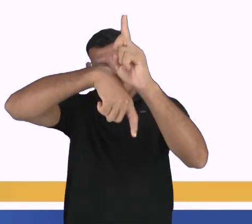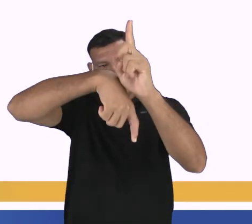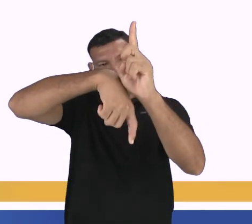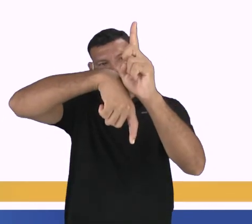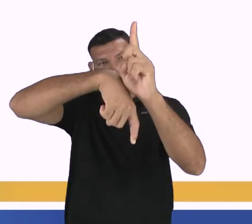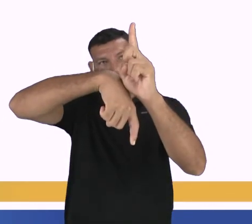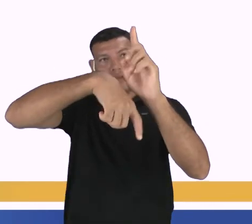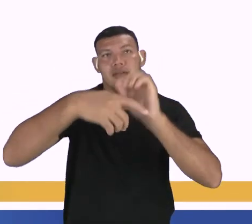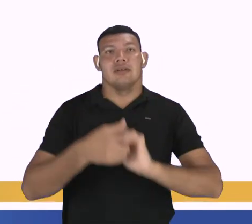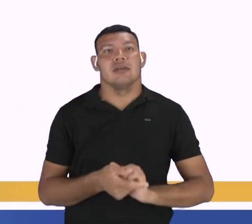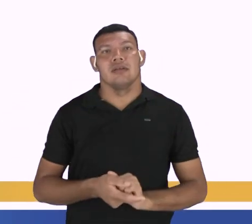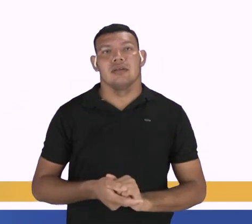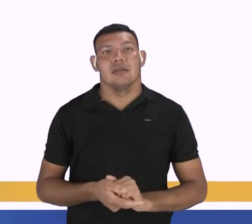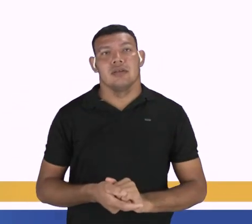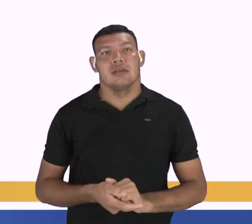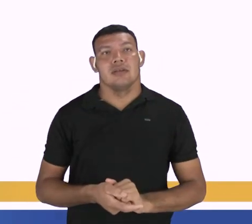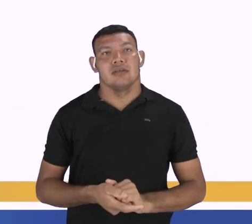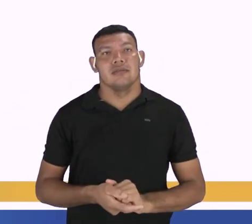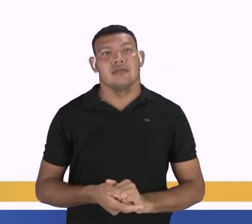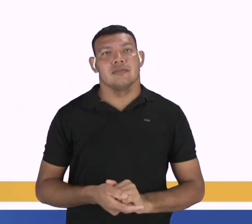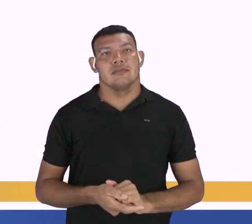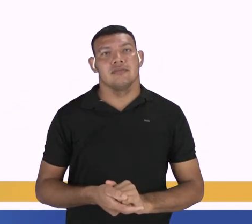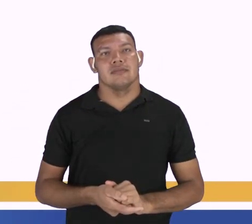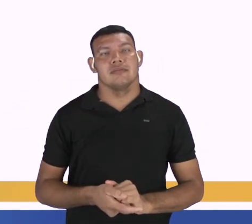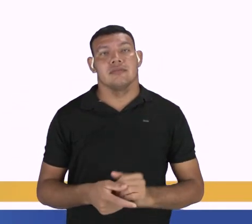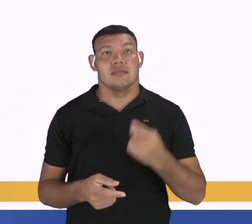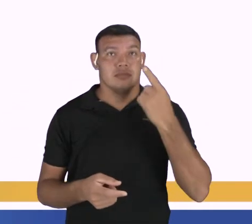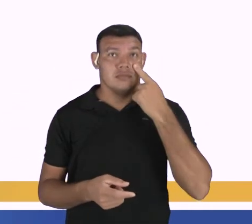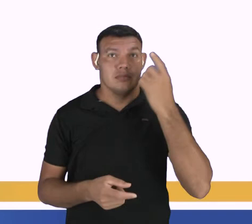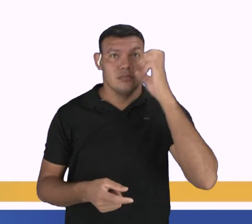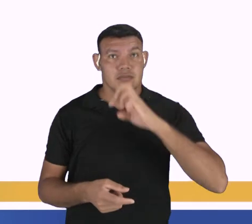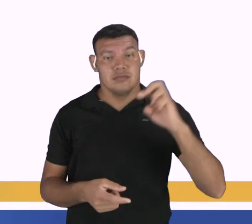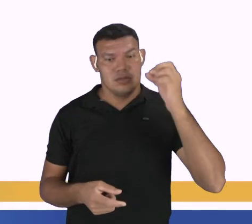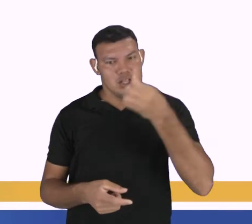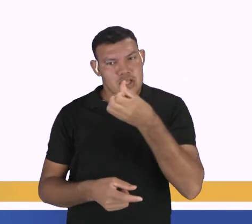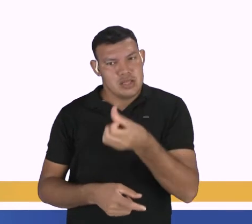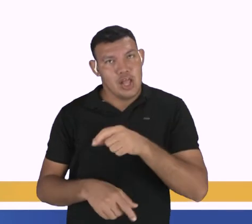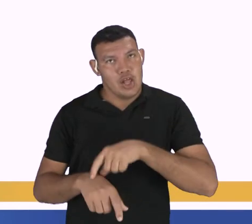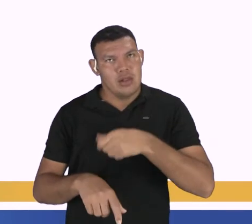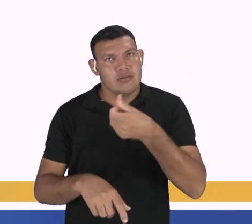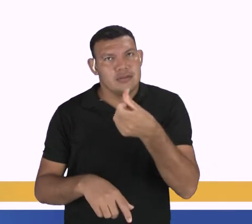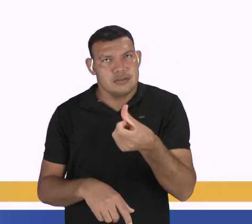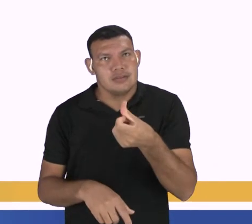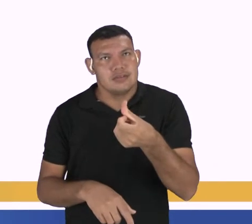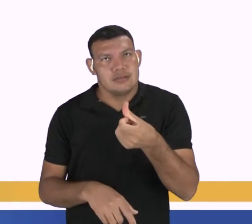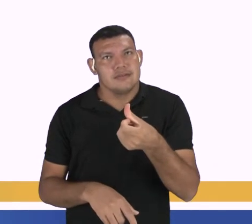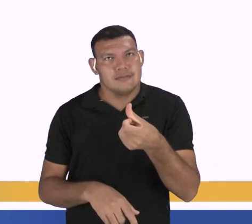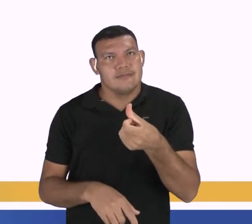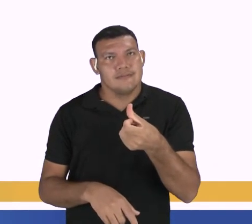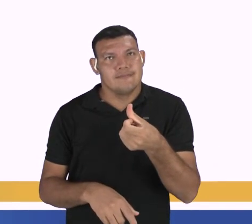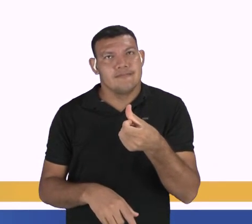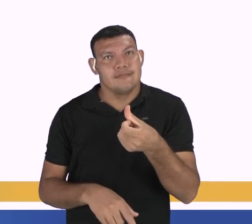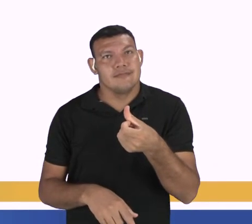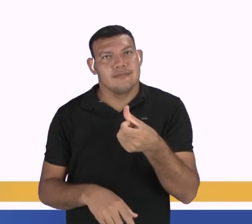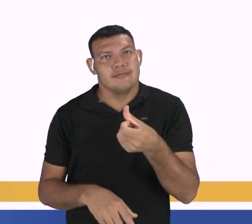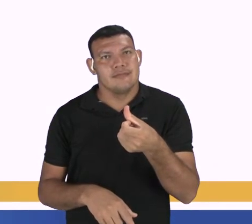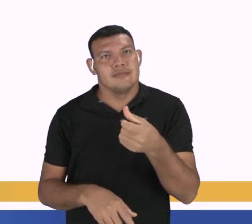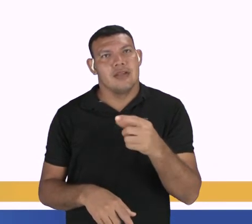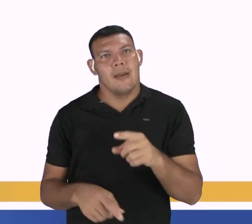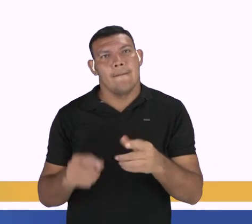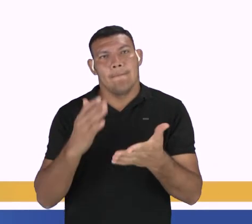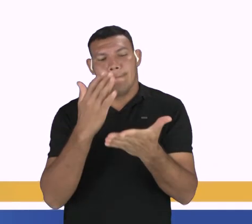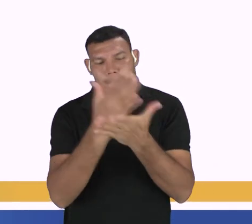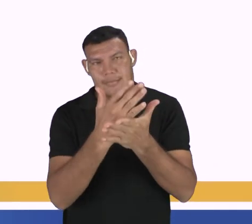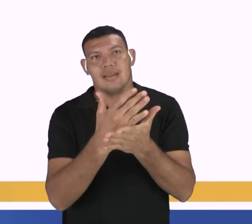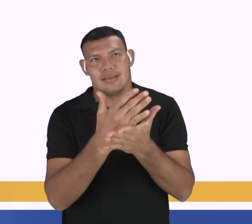forma. Quando o relógio marcar 6 horas, observa que nós já temos meia volta. E além disso, as setinhas